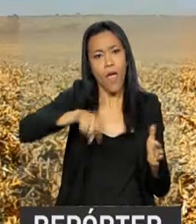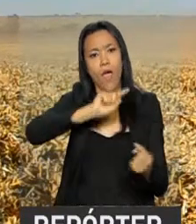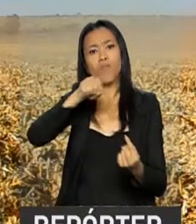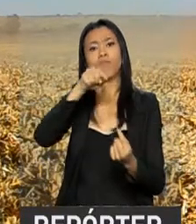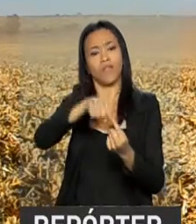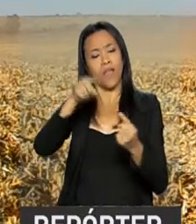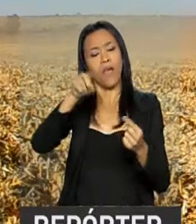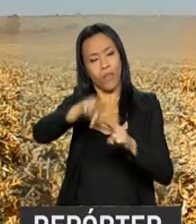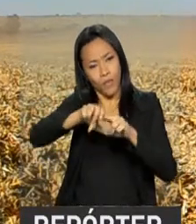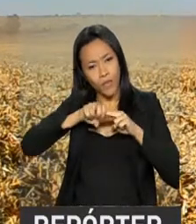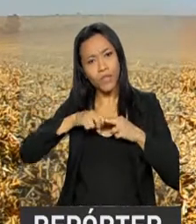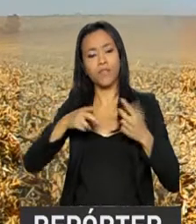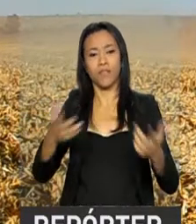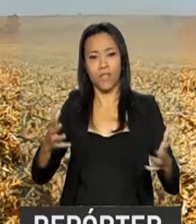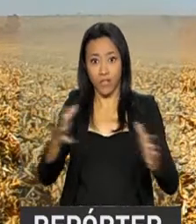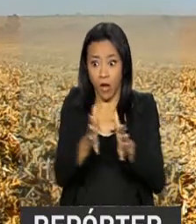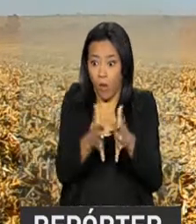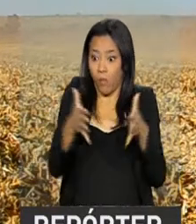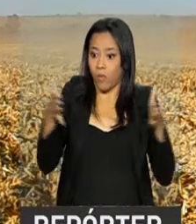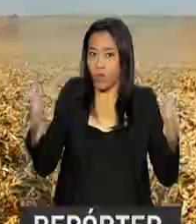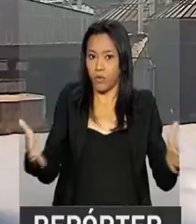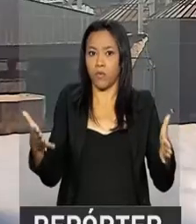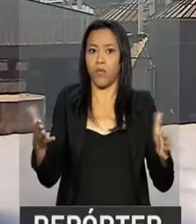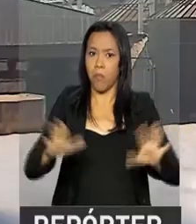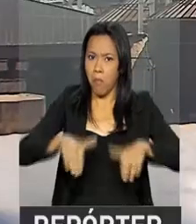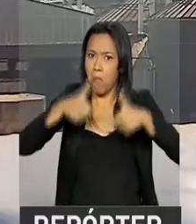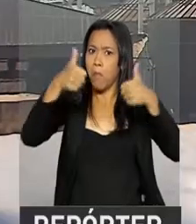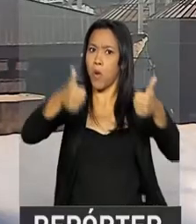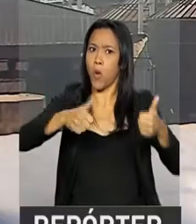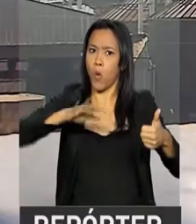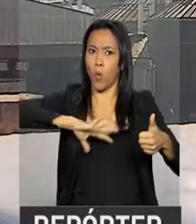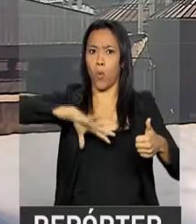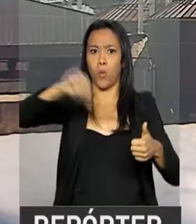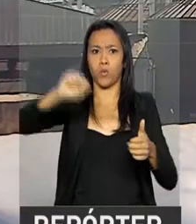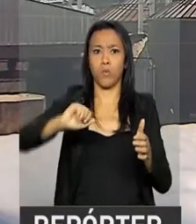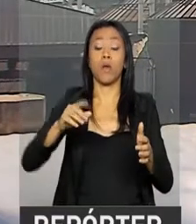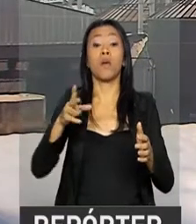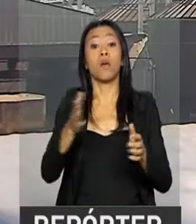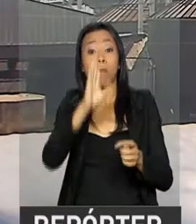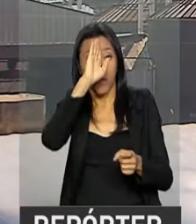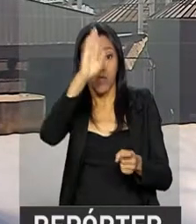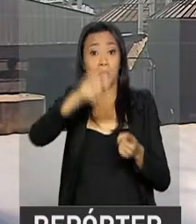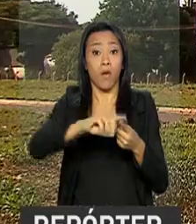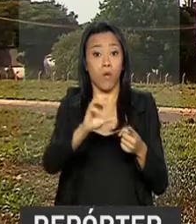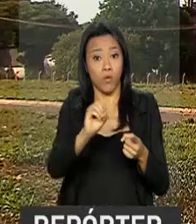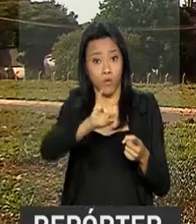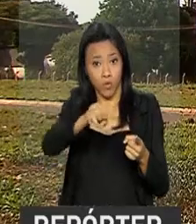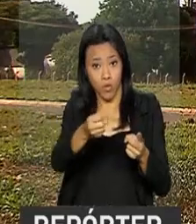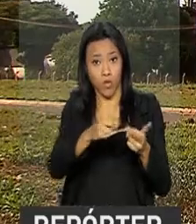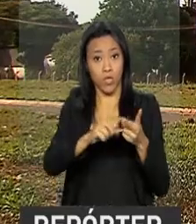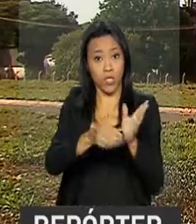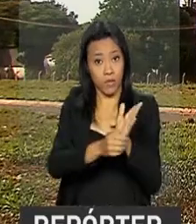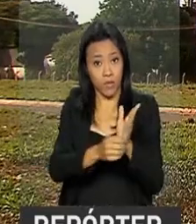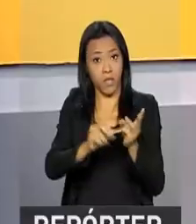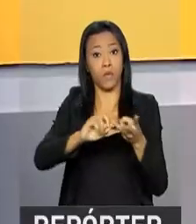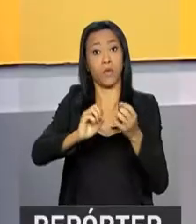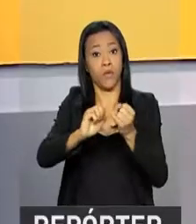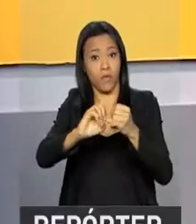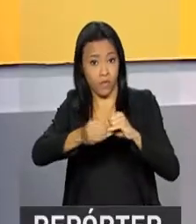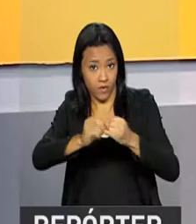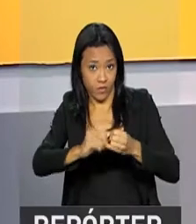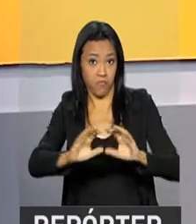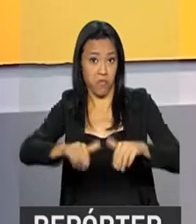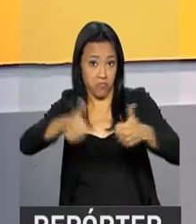principais responsáveis pela super safra. Os destaques para a produção ficam com a soja, o milho e o feijão. O